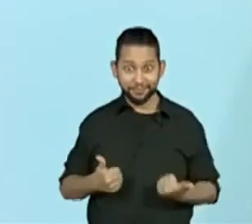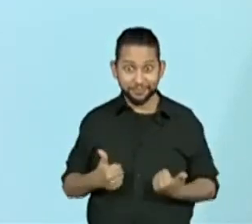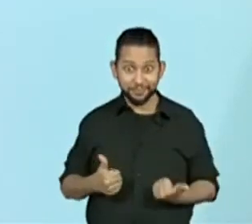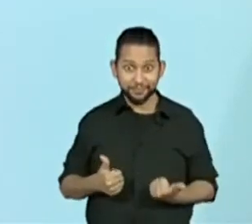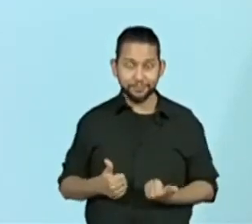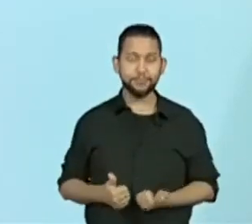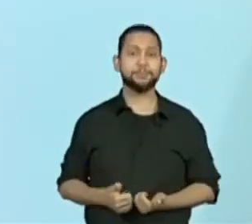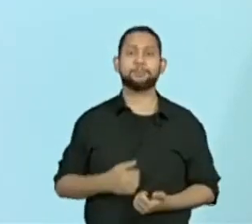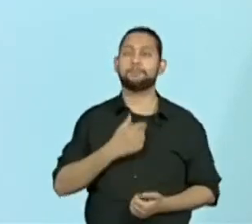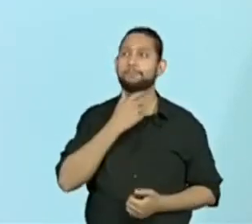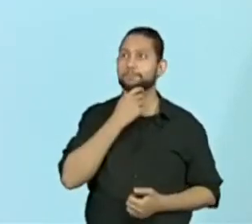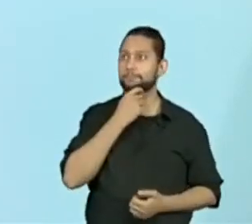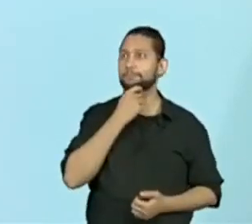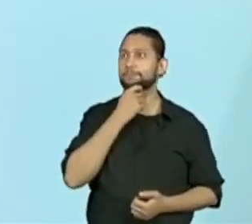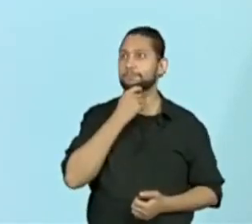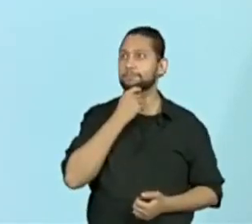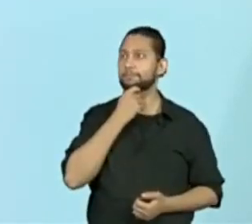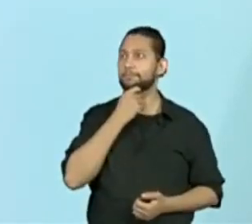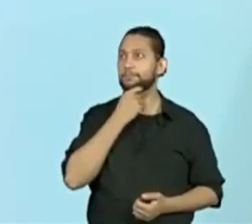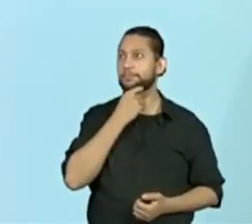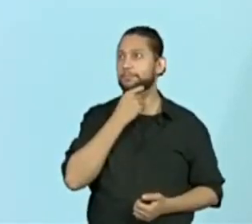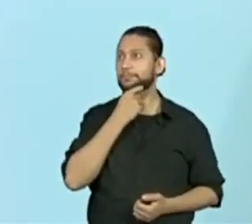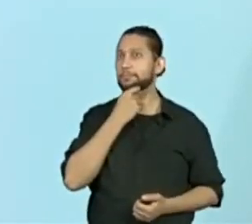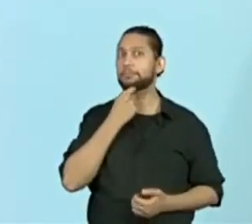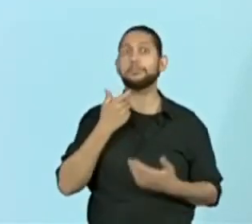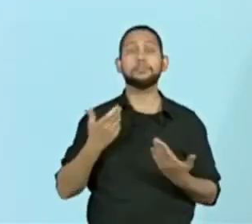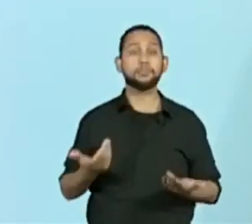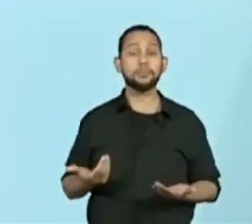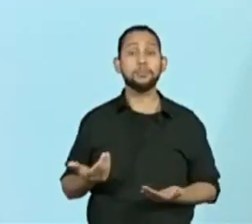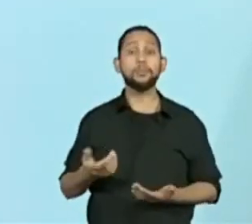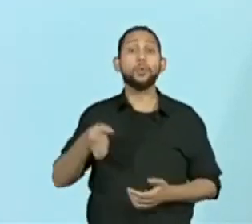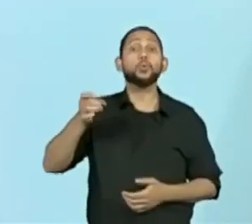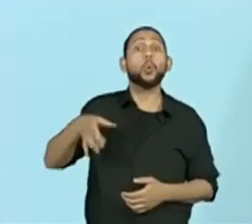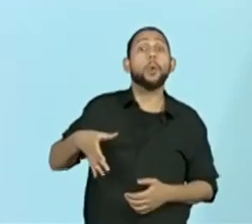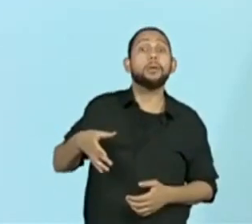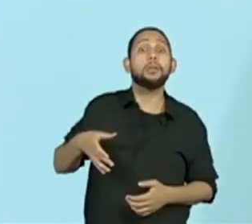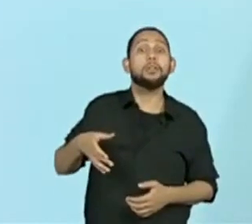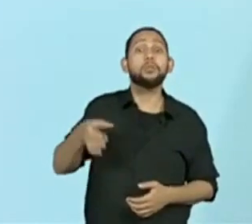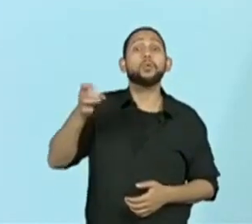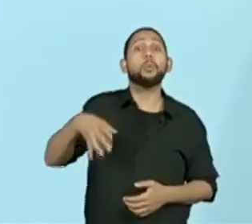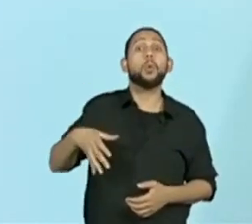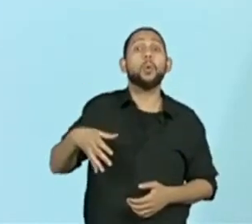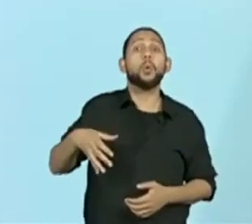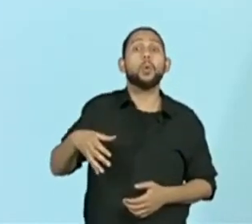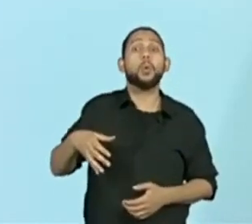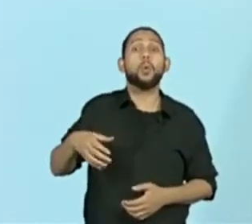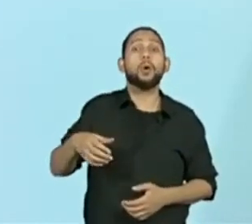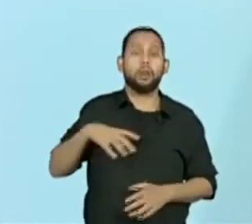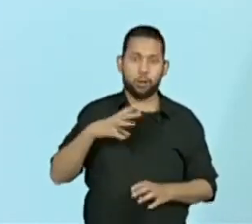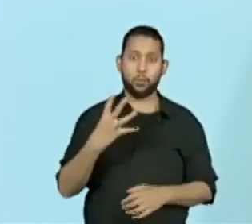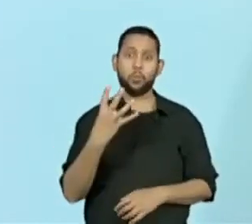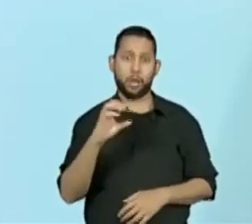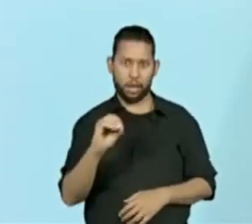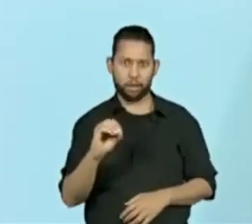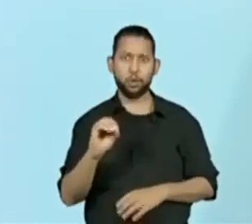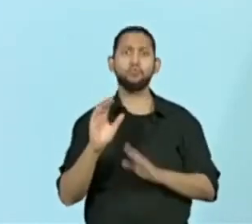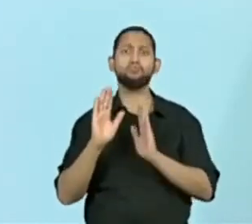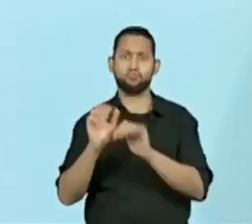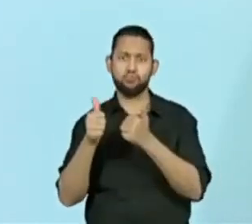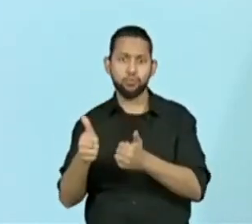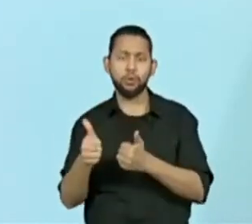eu vou dividir 20 para cada caixinha Quanto que vai sobrar para eu ainda continuar a divisão